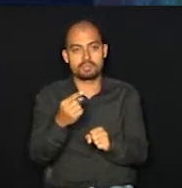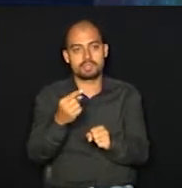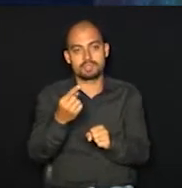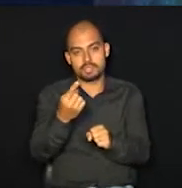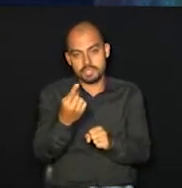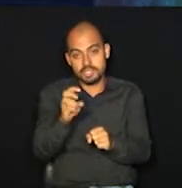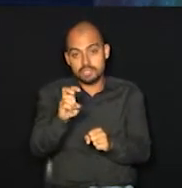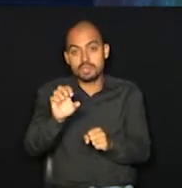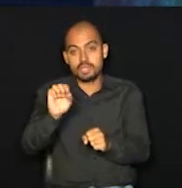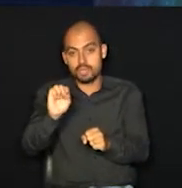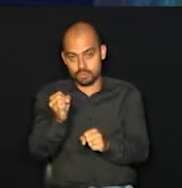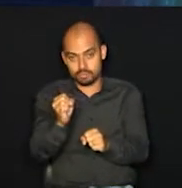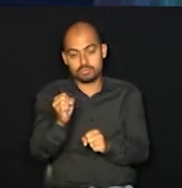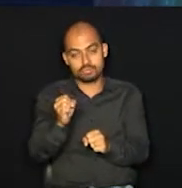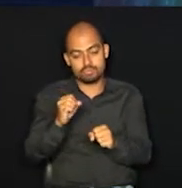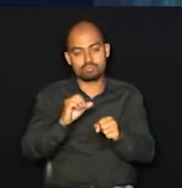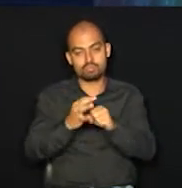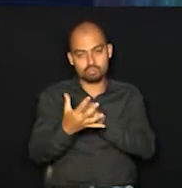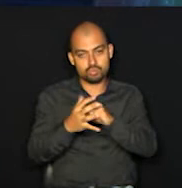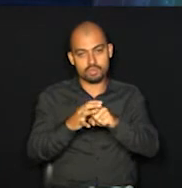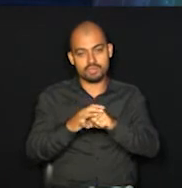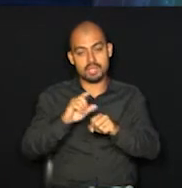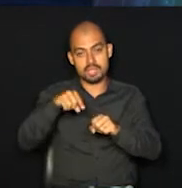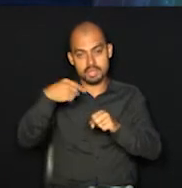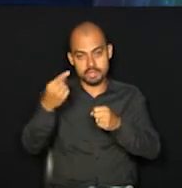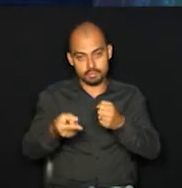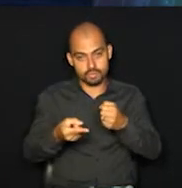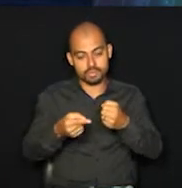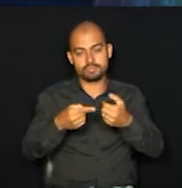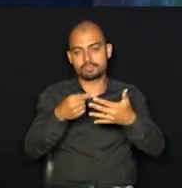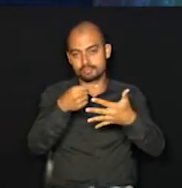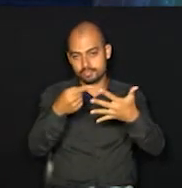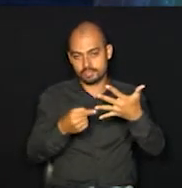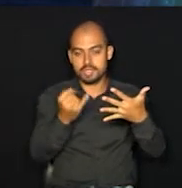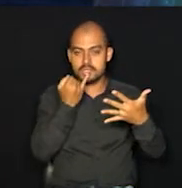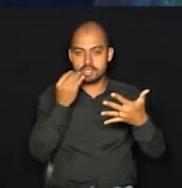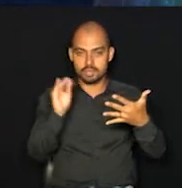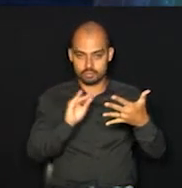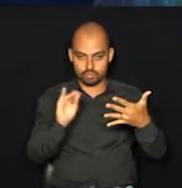41.158 casos de Covid-19. Na sequência, aparece Indaiatuba com